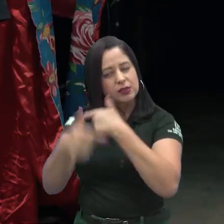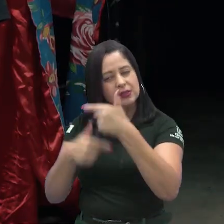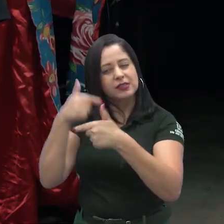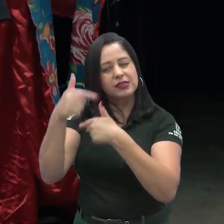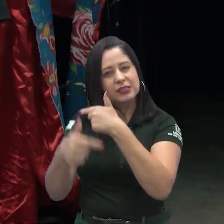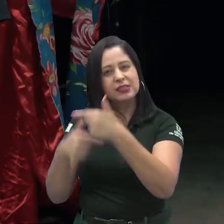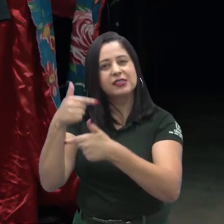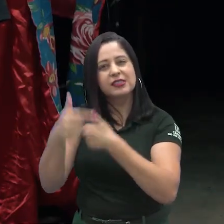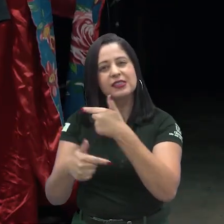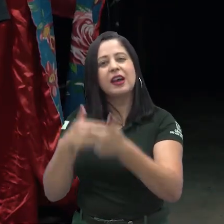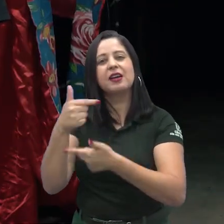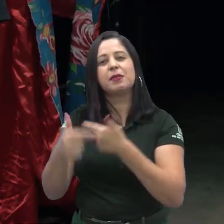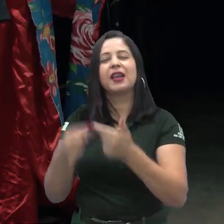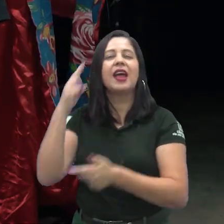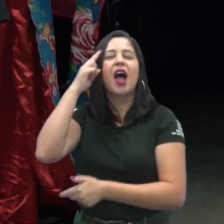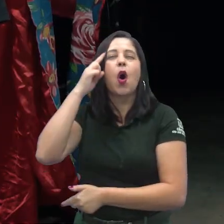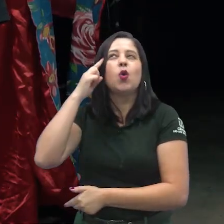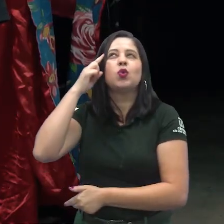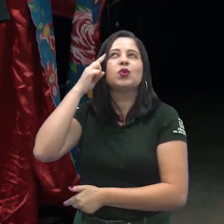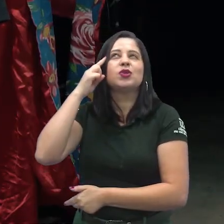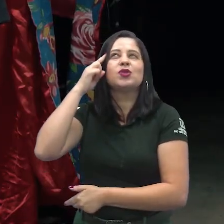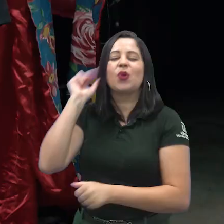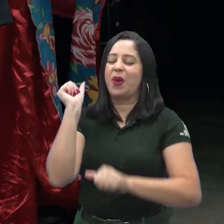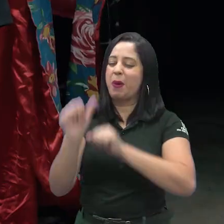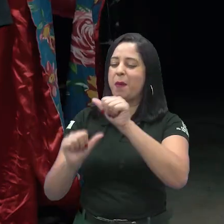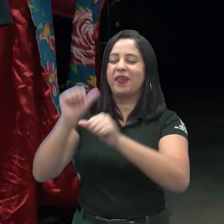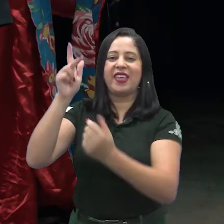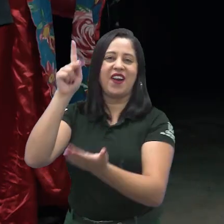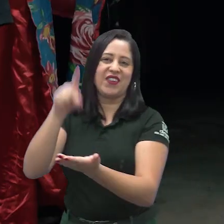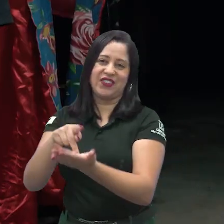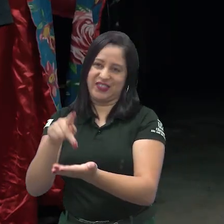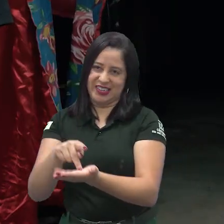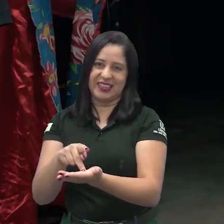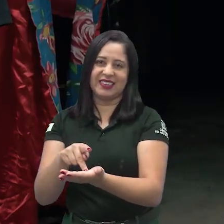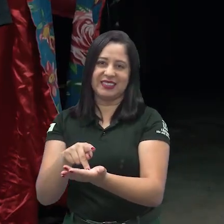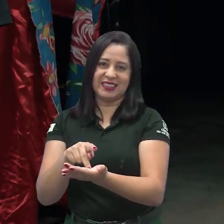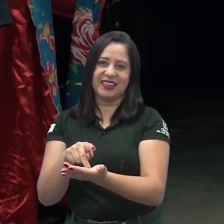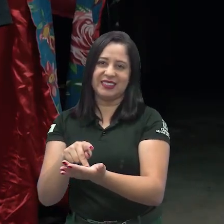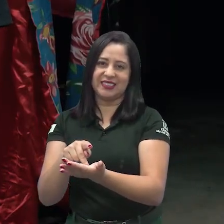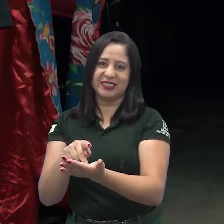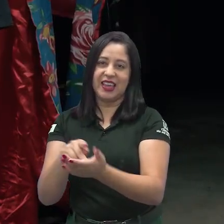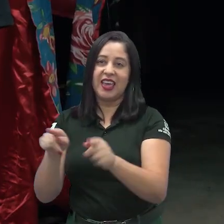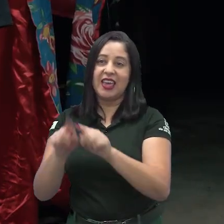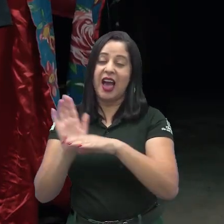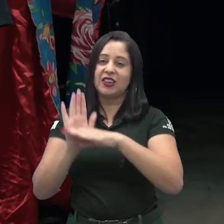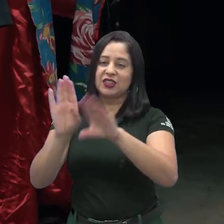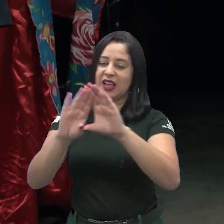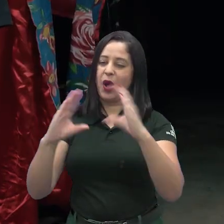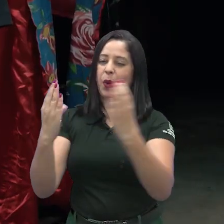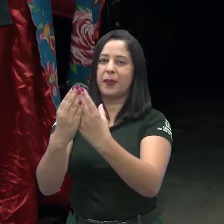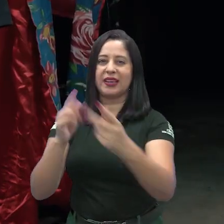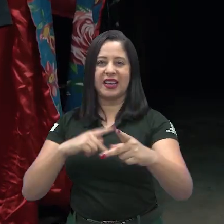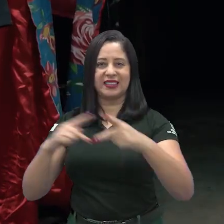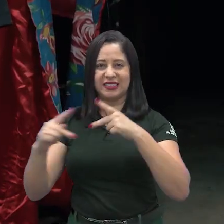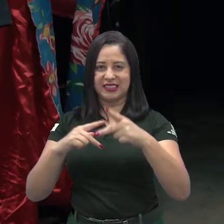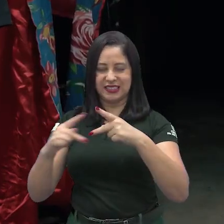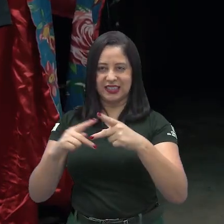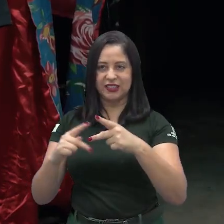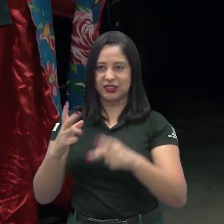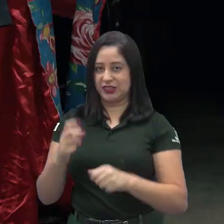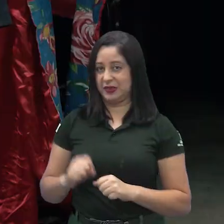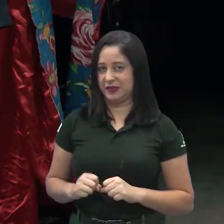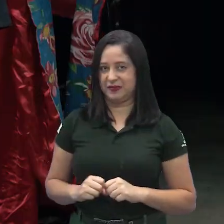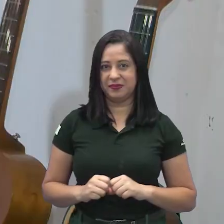cumprir todos os nossos sonhos, desejos, anseios e também da comunidade de São José dos Campos em relação